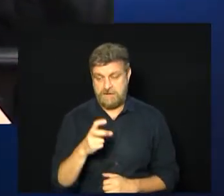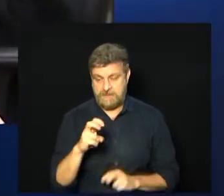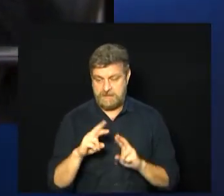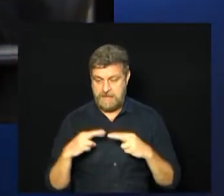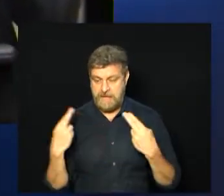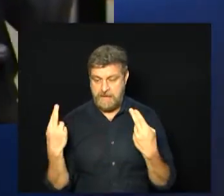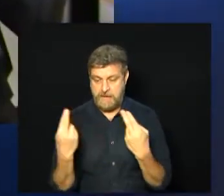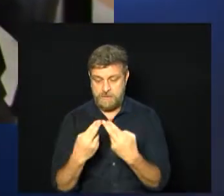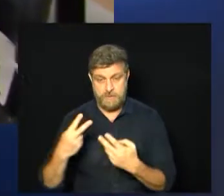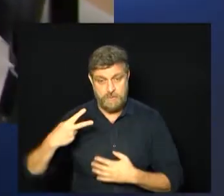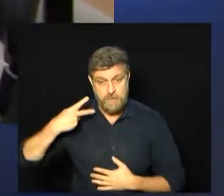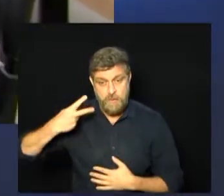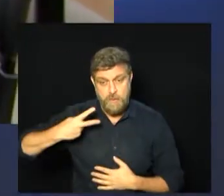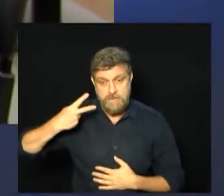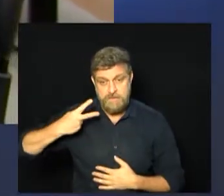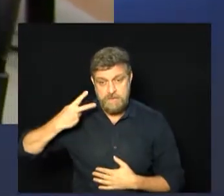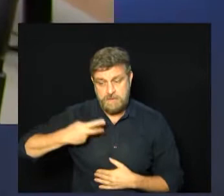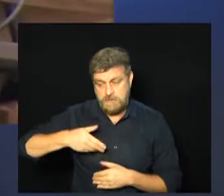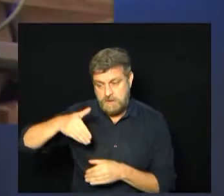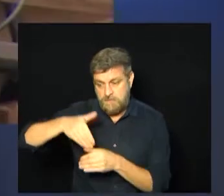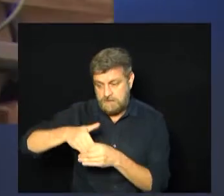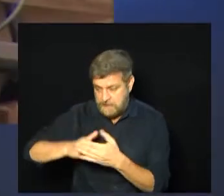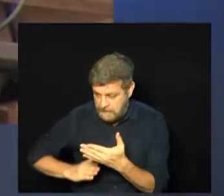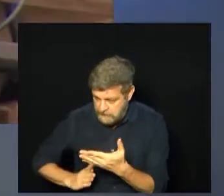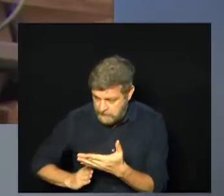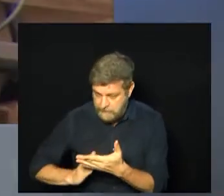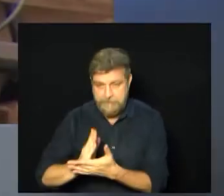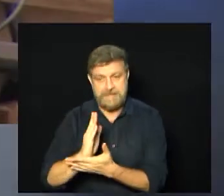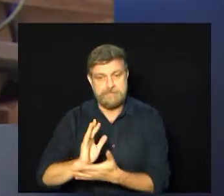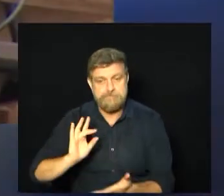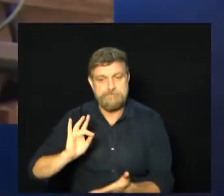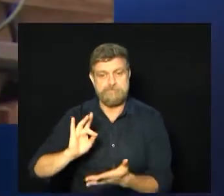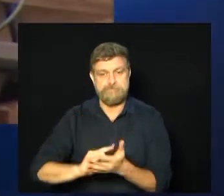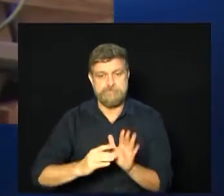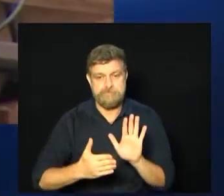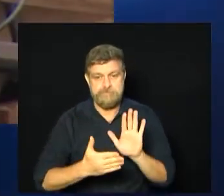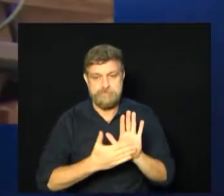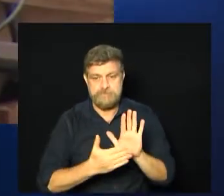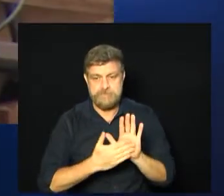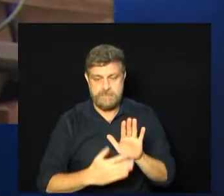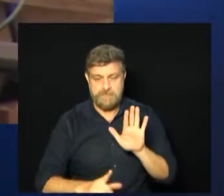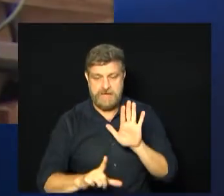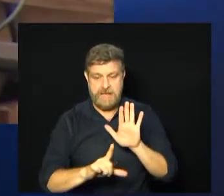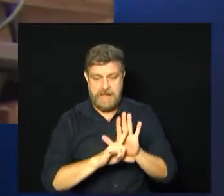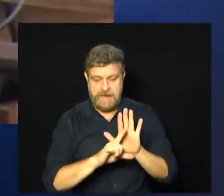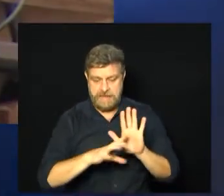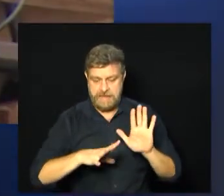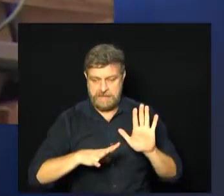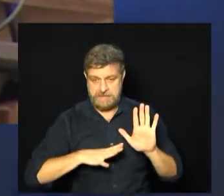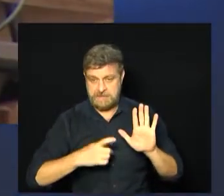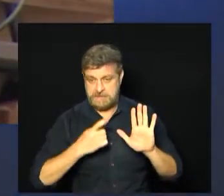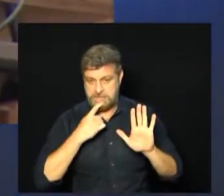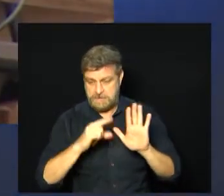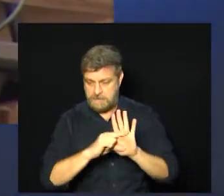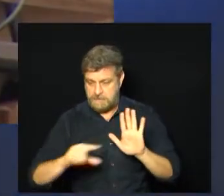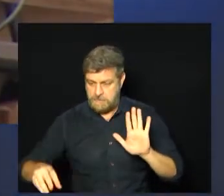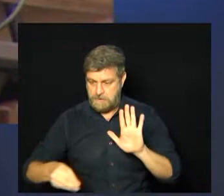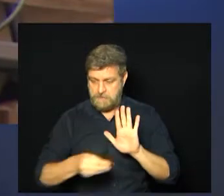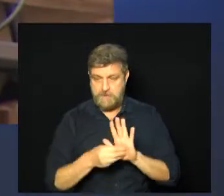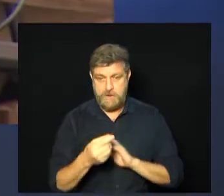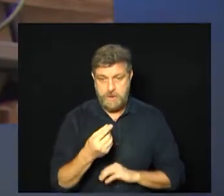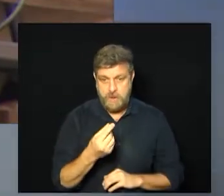reunião ordinária, vereadores aprovam em definitivo proposta de emenda à lei orgânica para instituir o